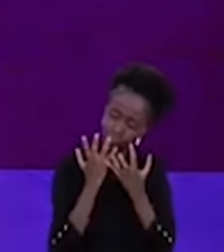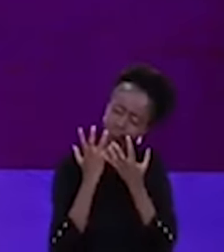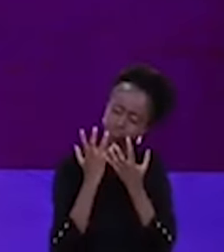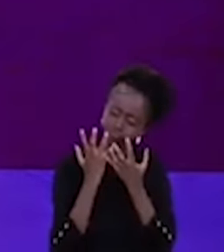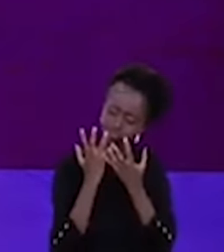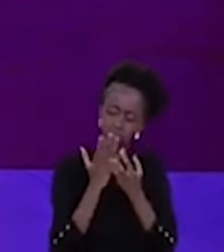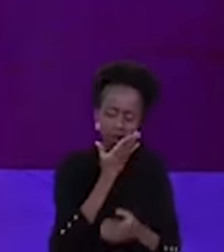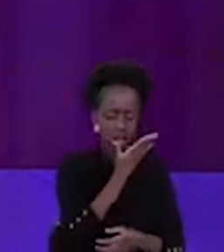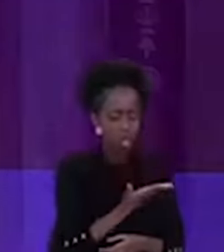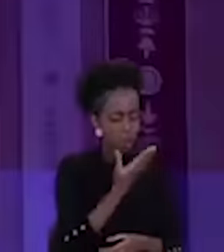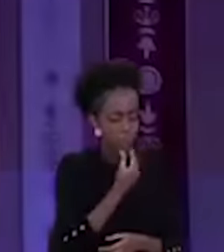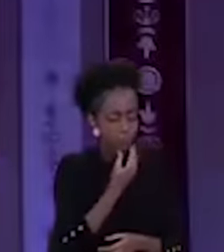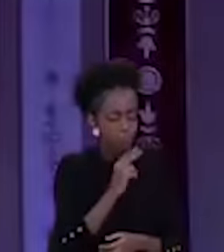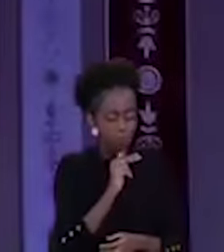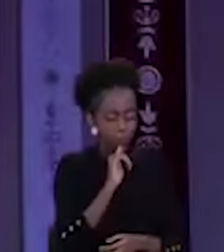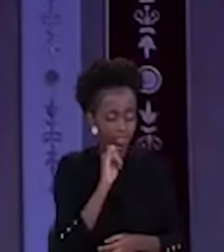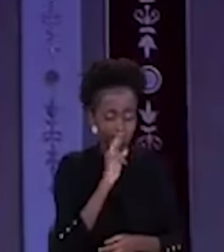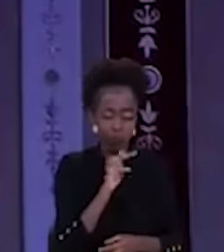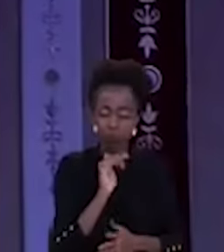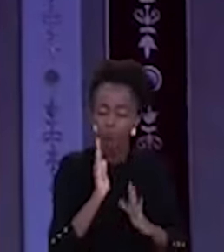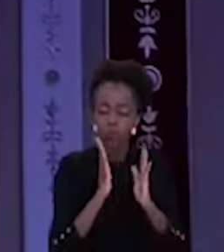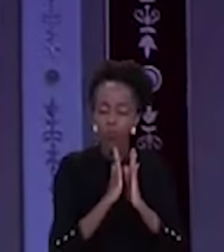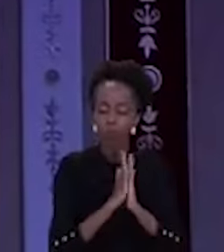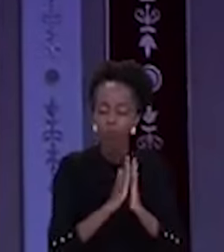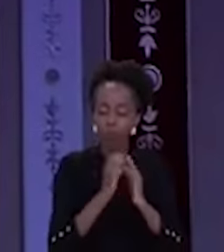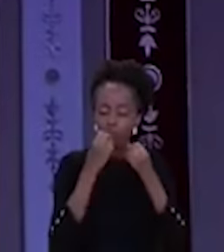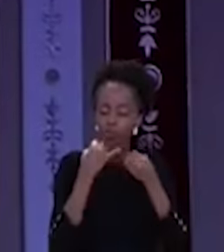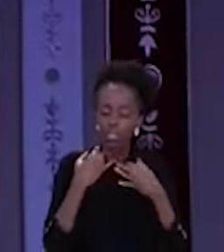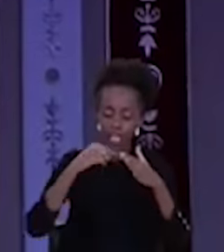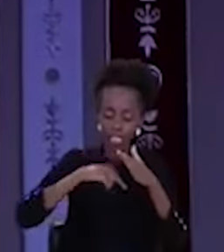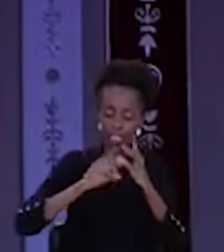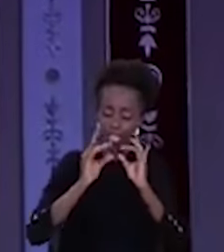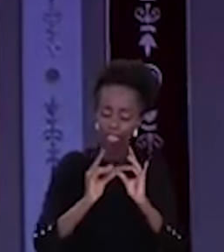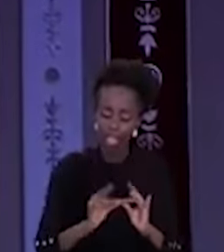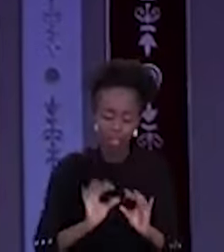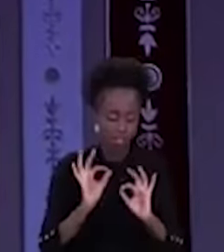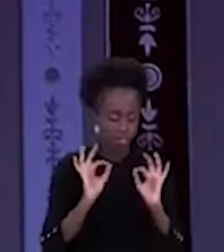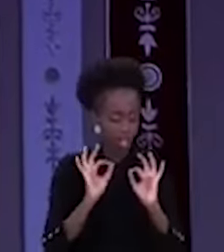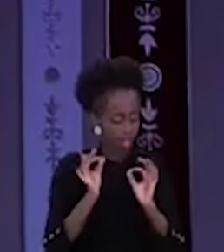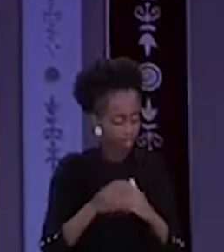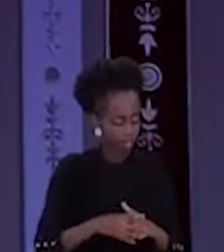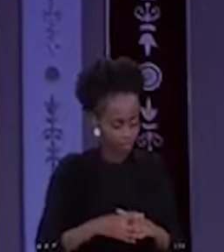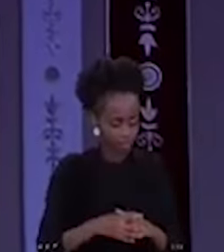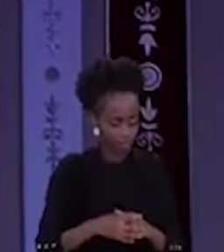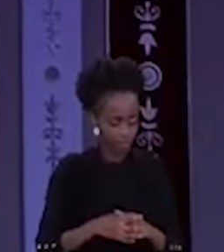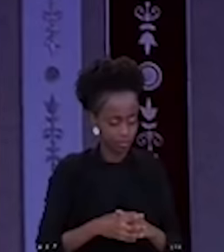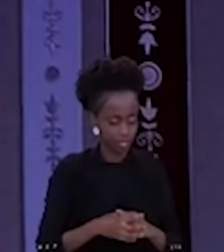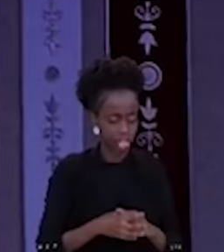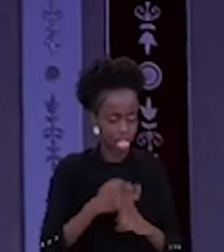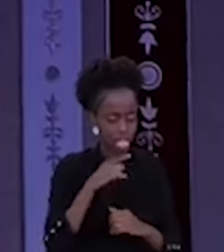Esse homem nunca disse para ti, essa mulher, este jovem, nunca disse para ti que